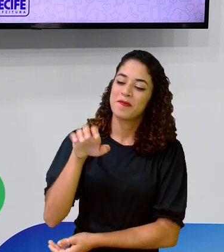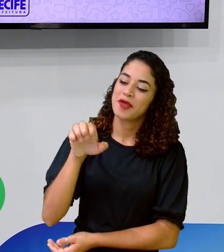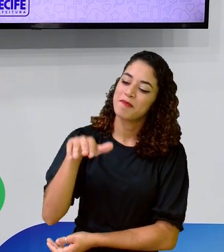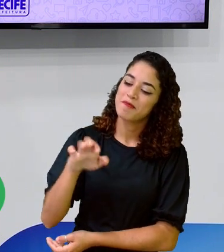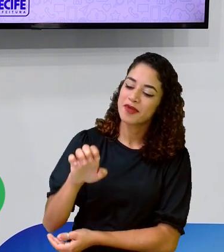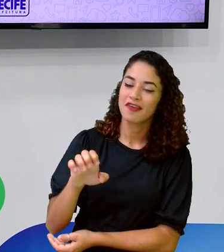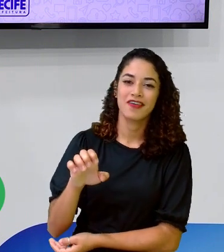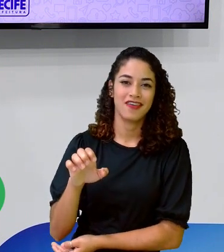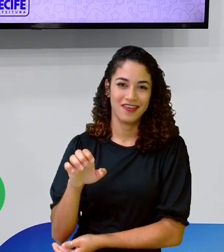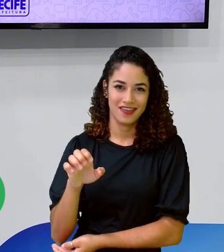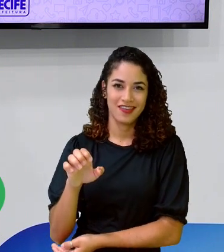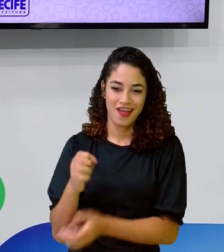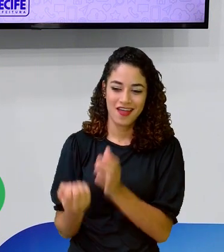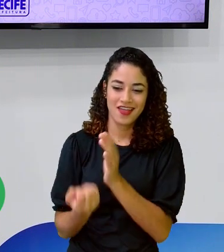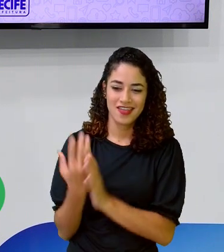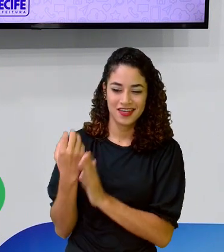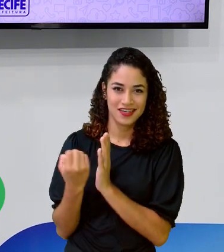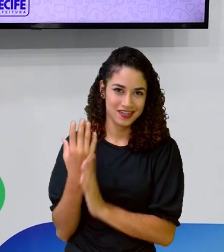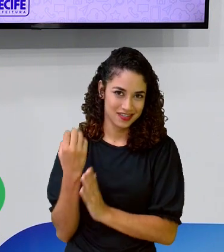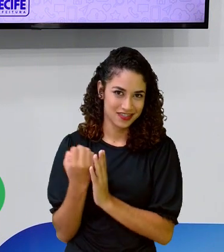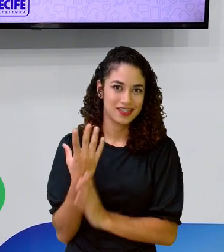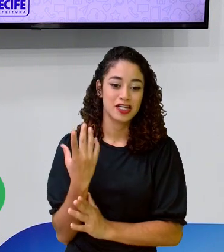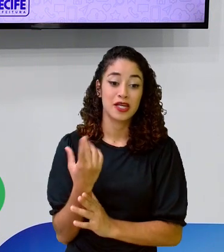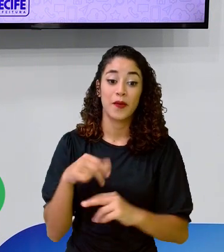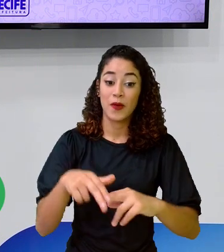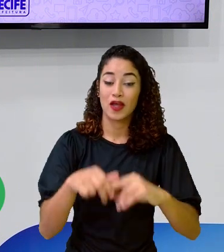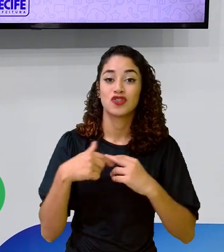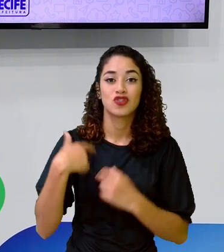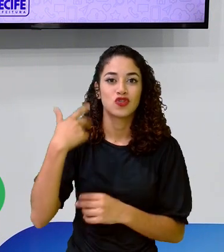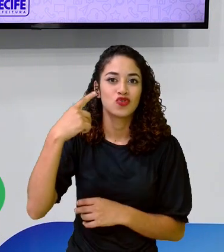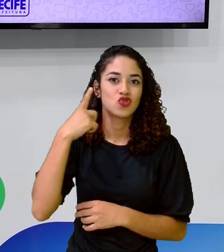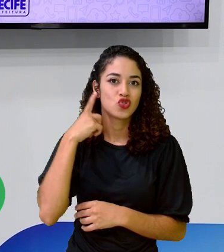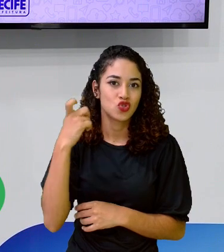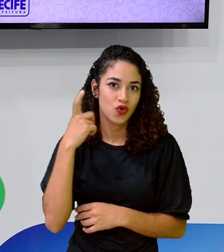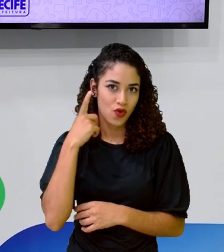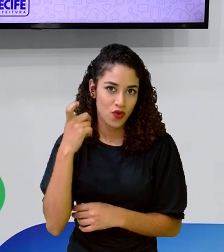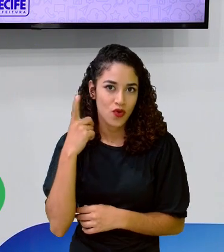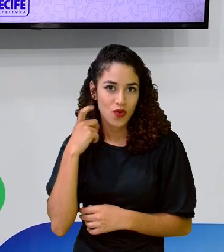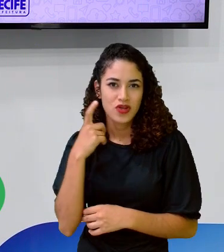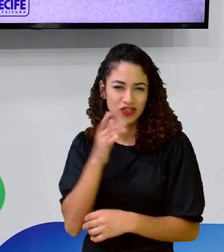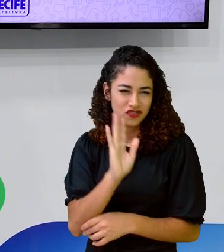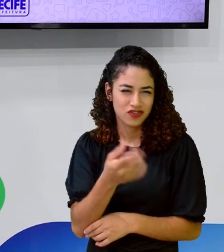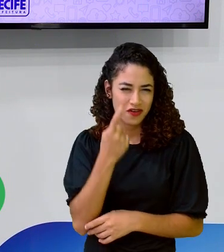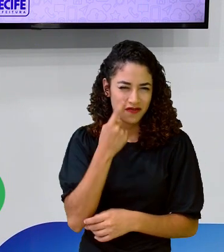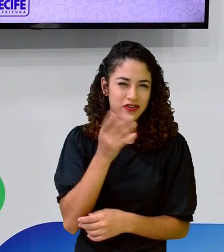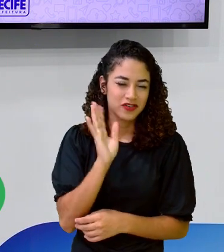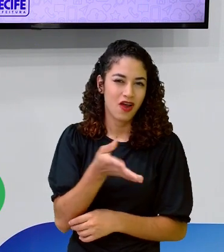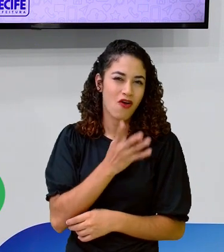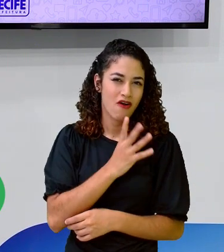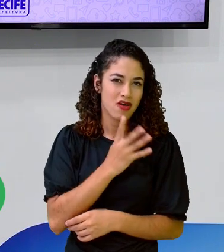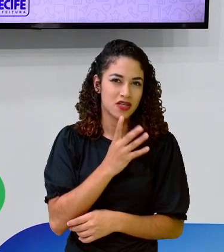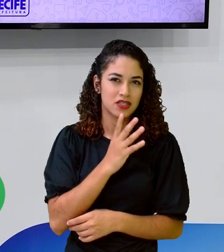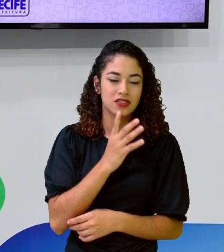paródia, através daquele som. vocês já viram isso, já sabem do que eu estou falando, ao que eu estou me